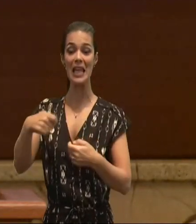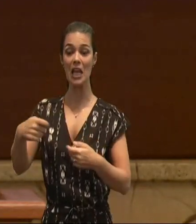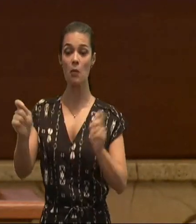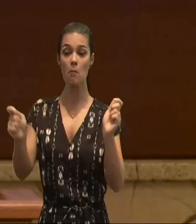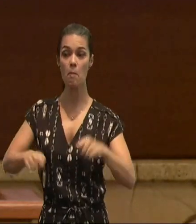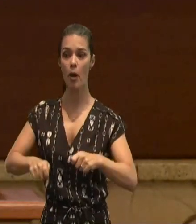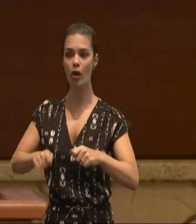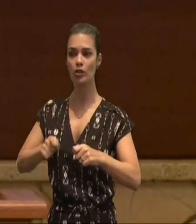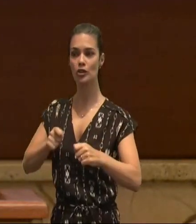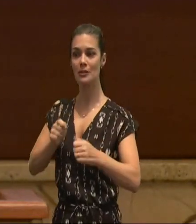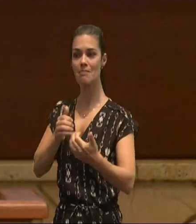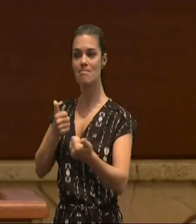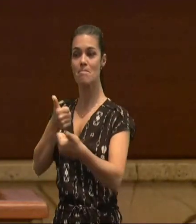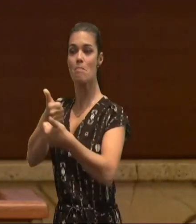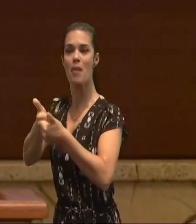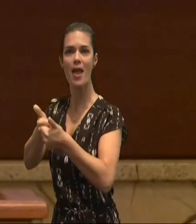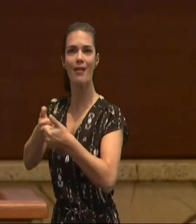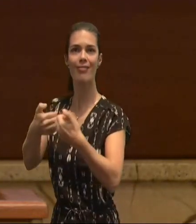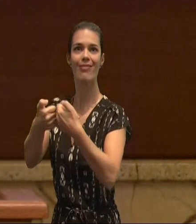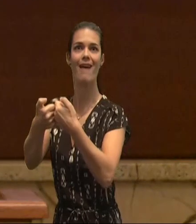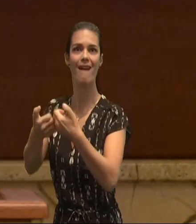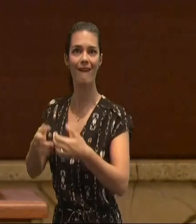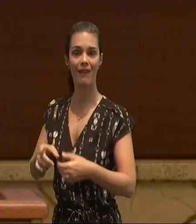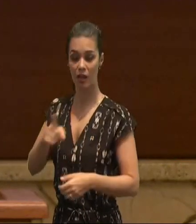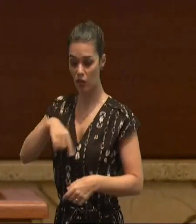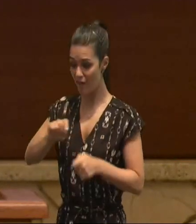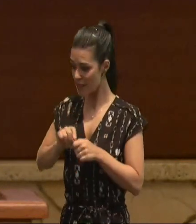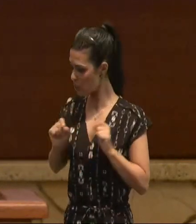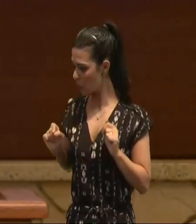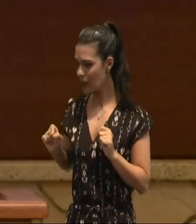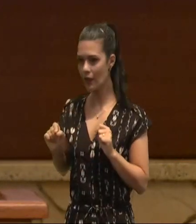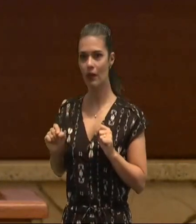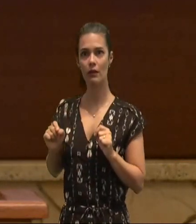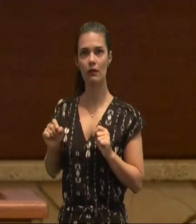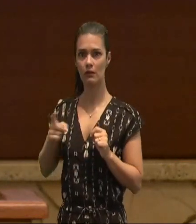poderá se aproximar? O que faremos? Eles perguntam.